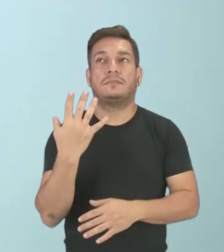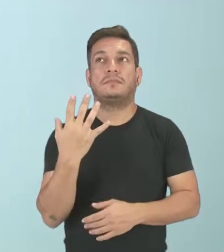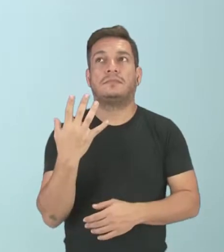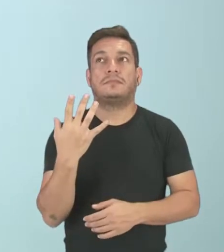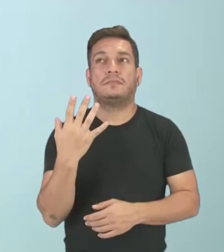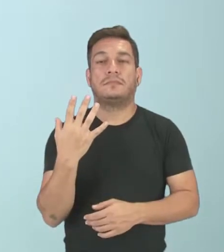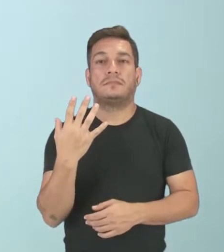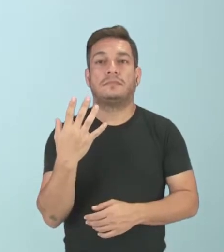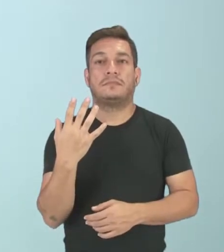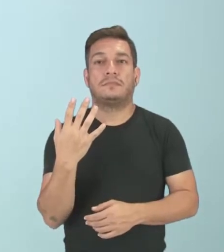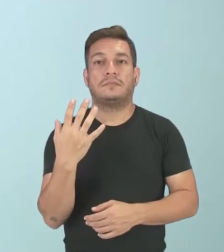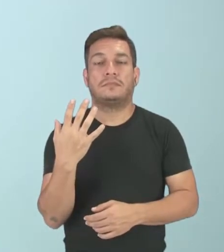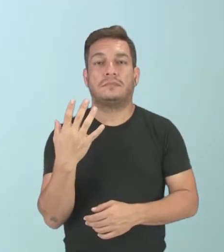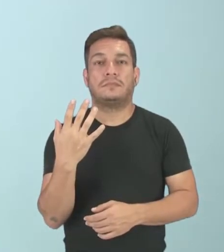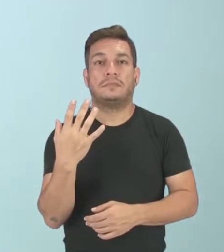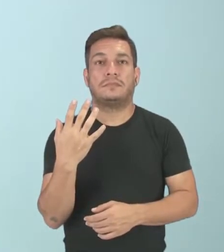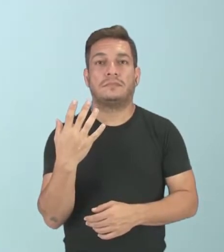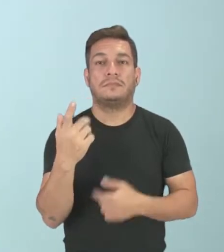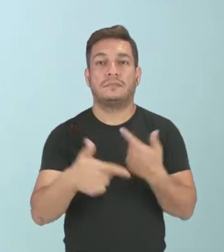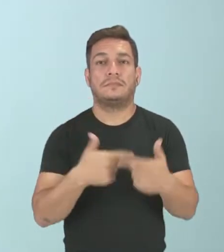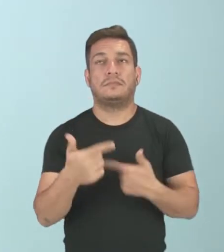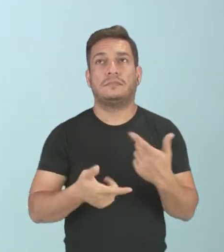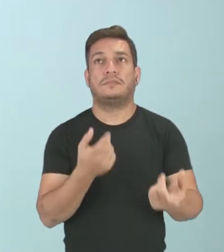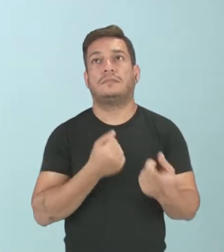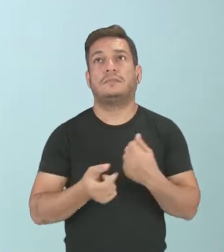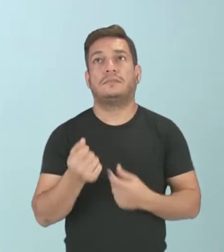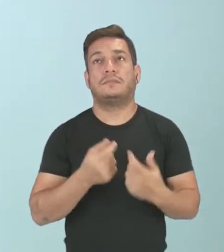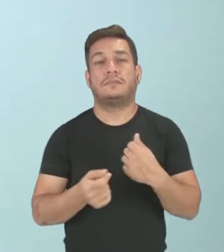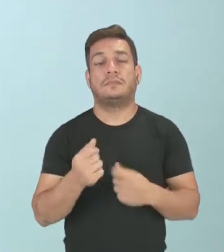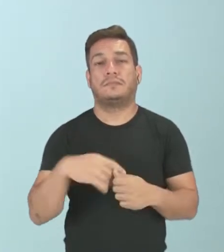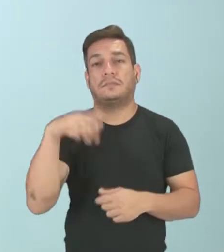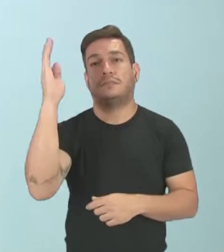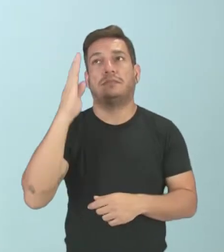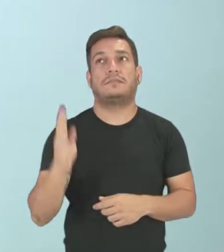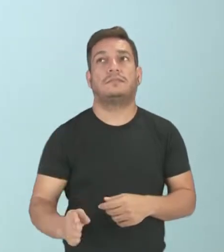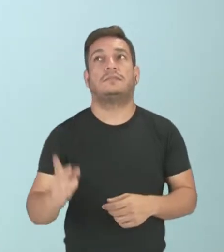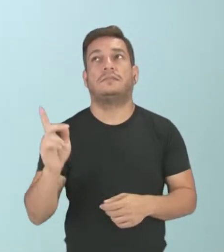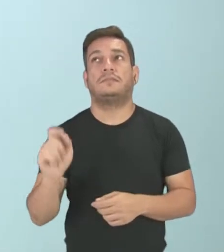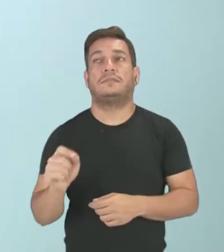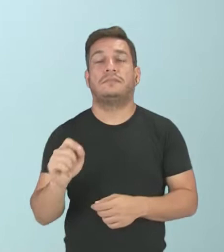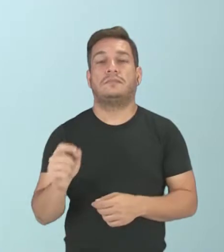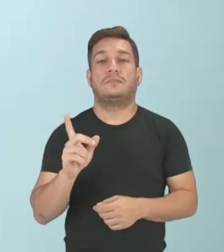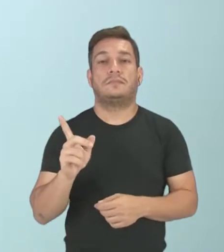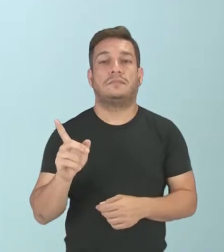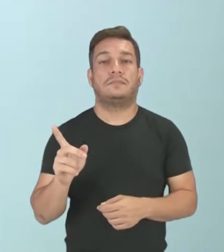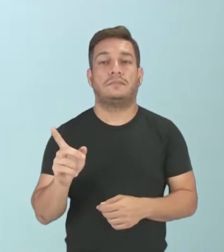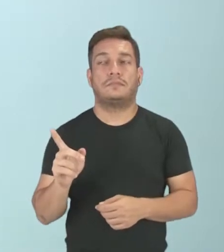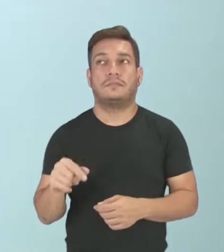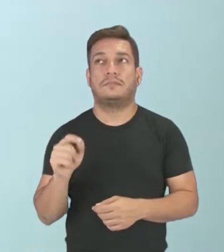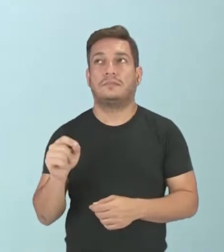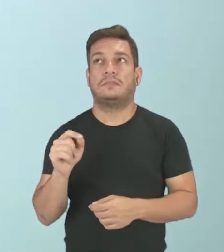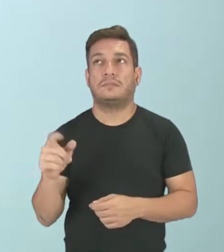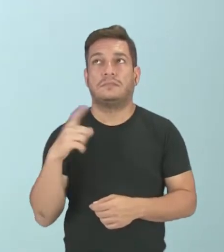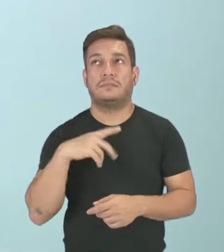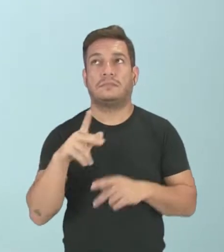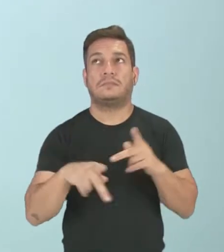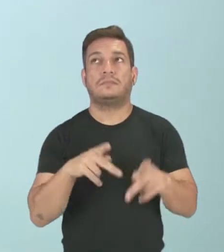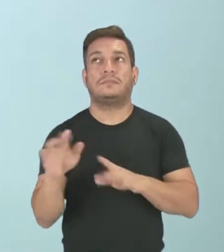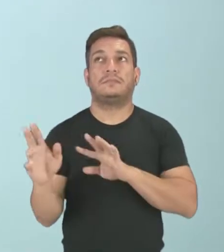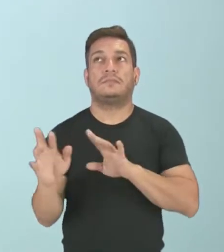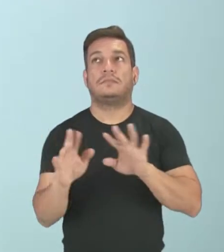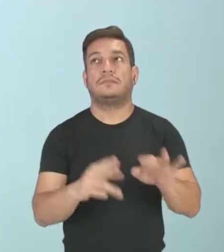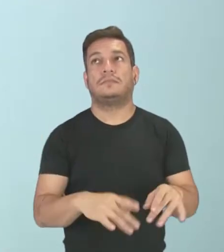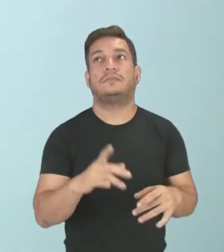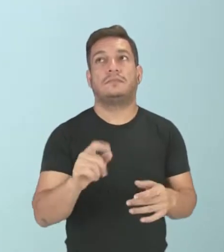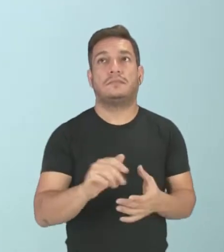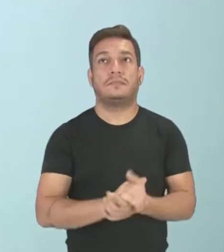surgimento dessas atividades econômicas, o Brasil ele foi sendo povoado já em